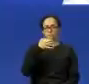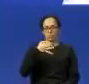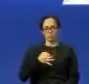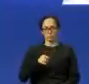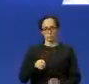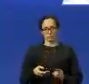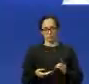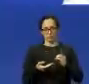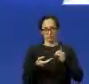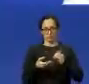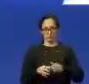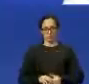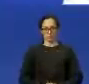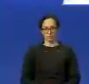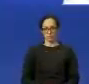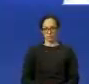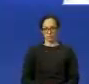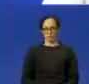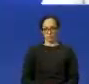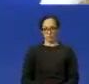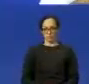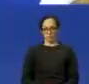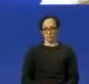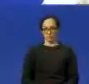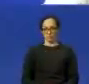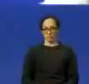questão 180.